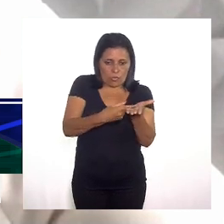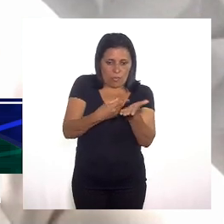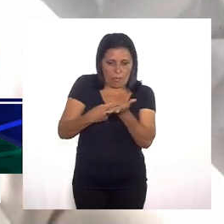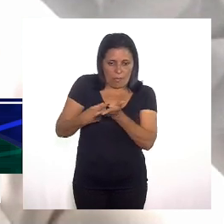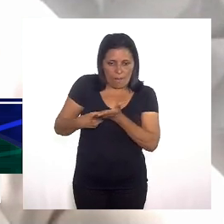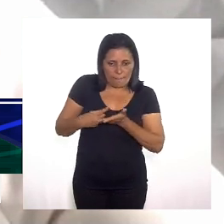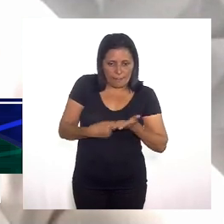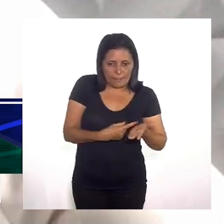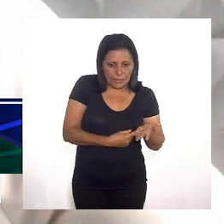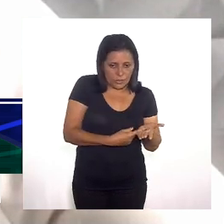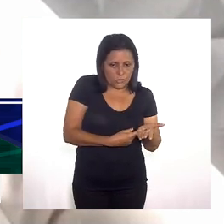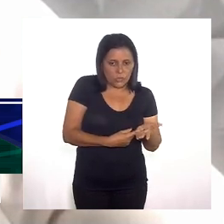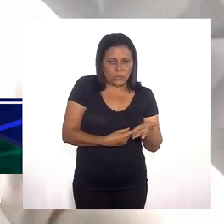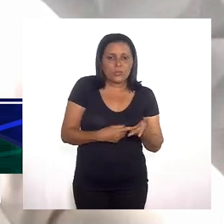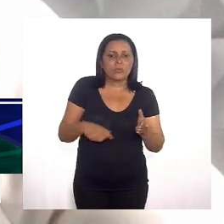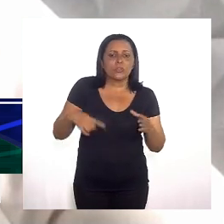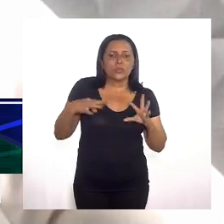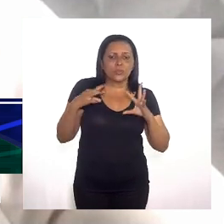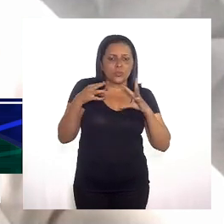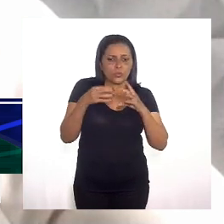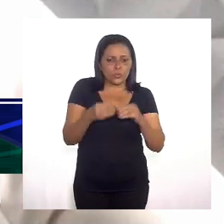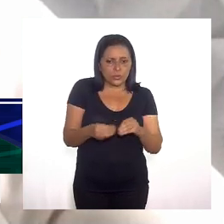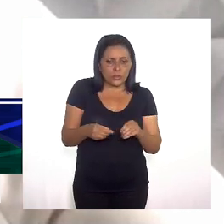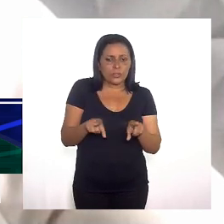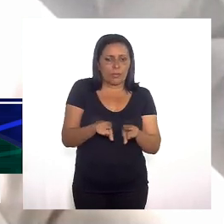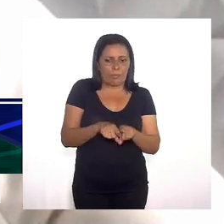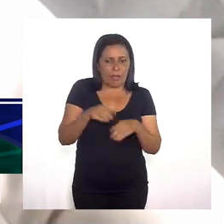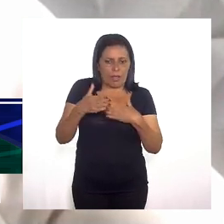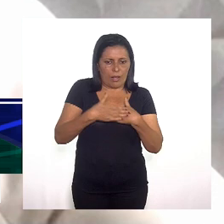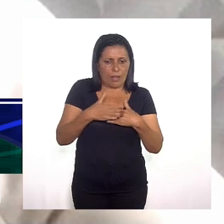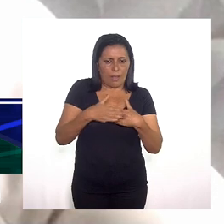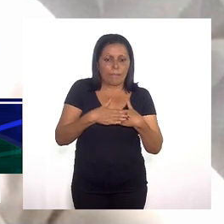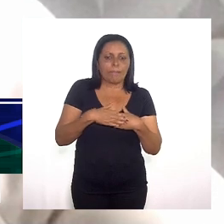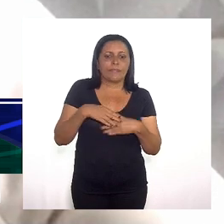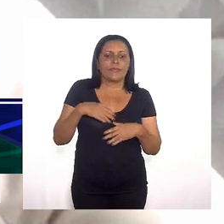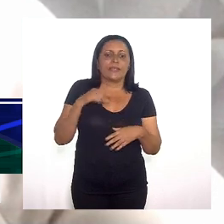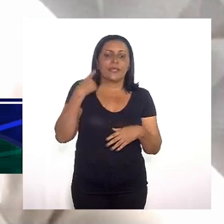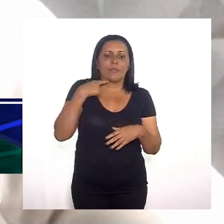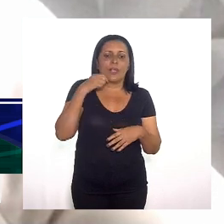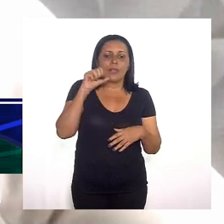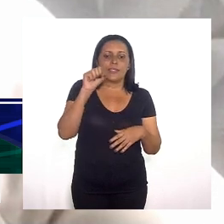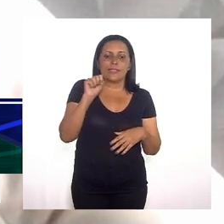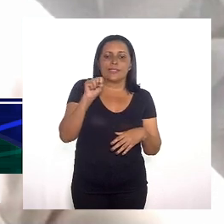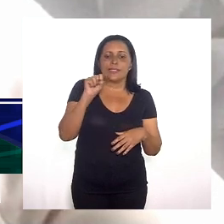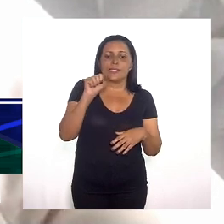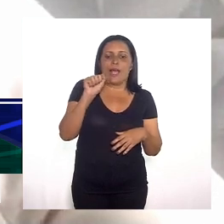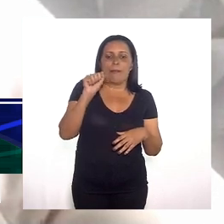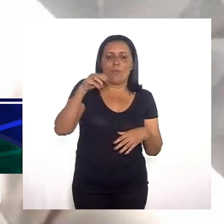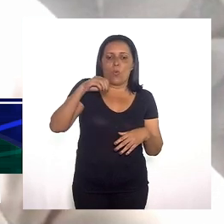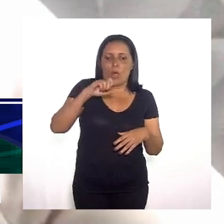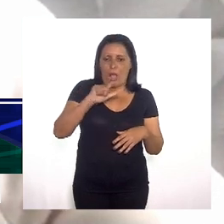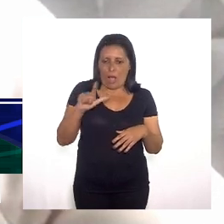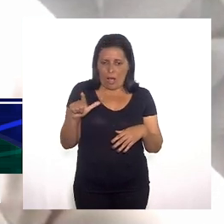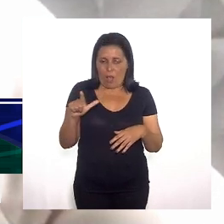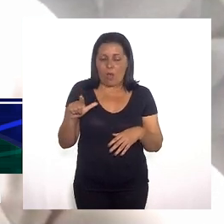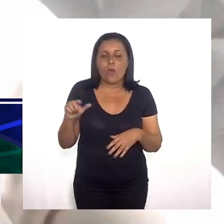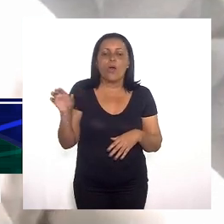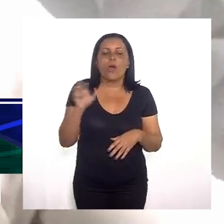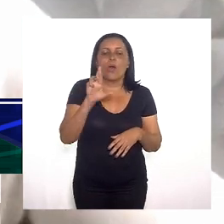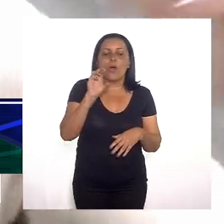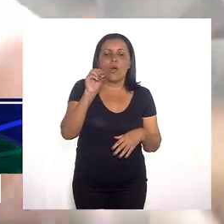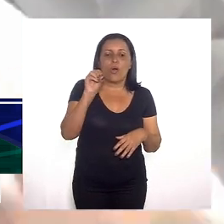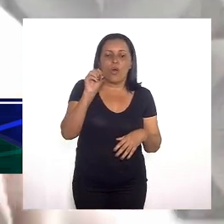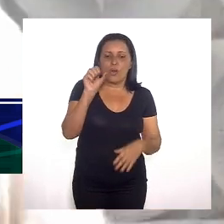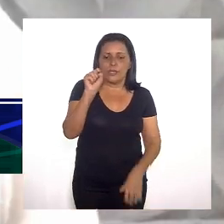de que também seriam autores o deputado Samuel Malafaia e o deputado Rosenberg Reis. Então, é só para aproveitar